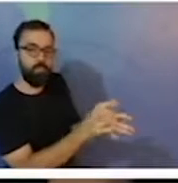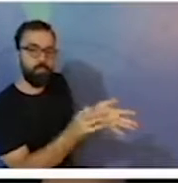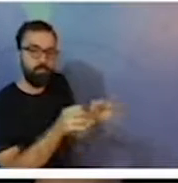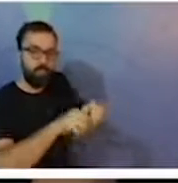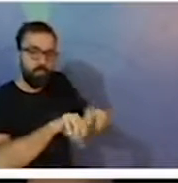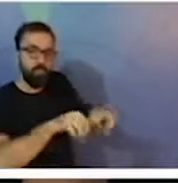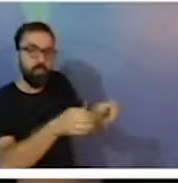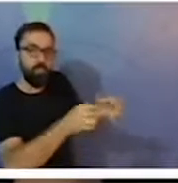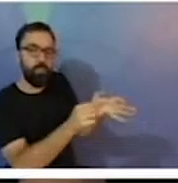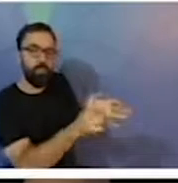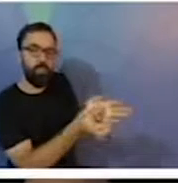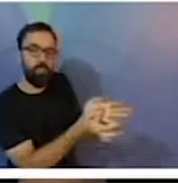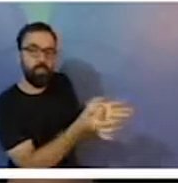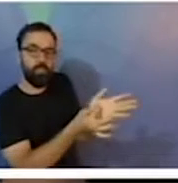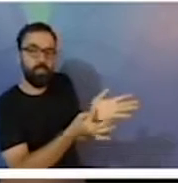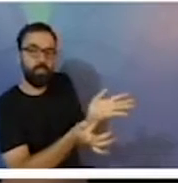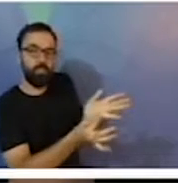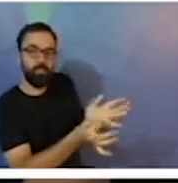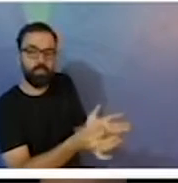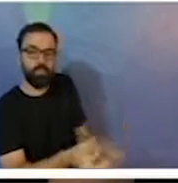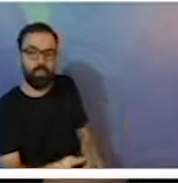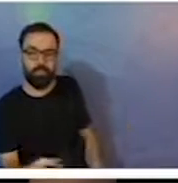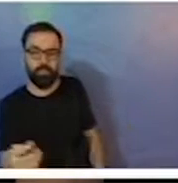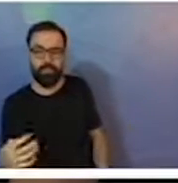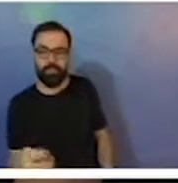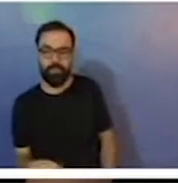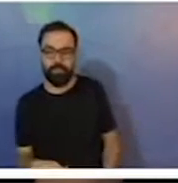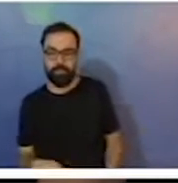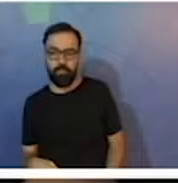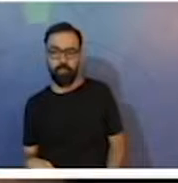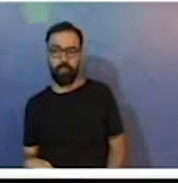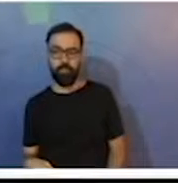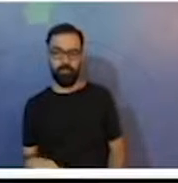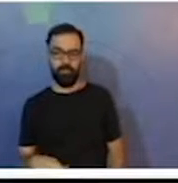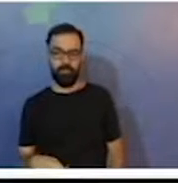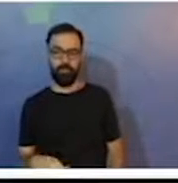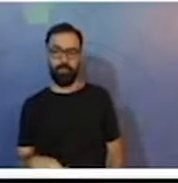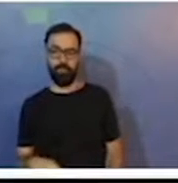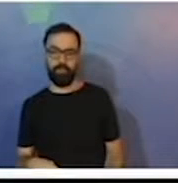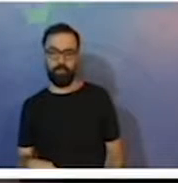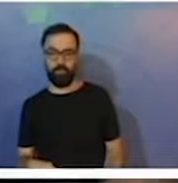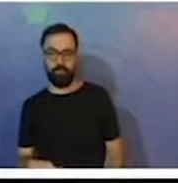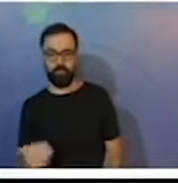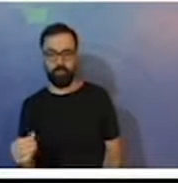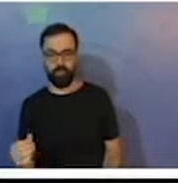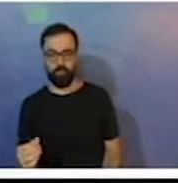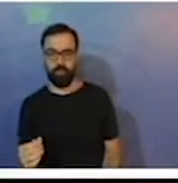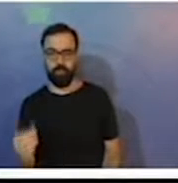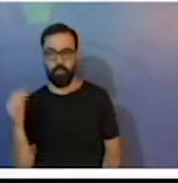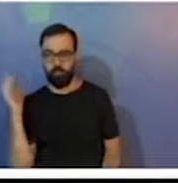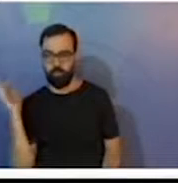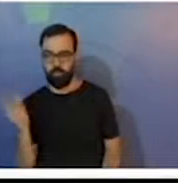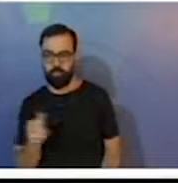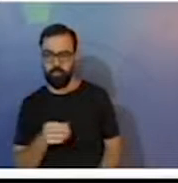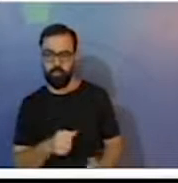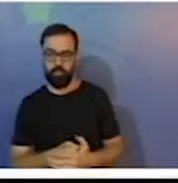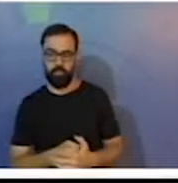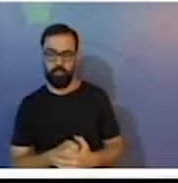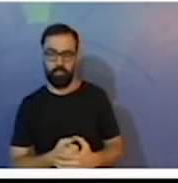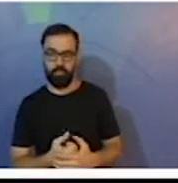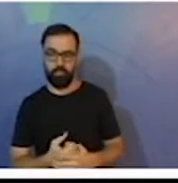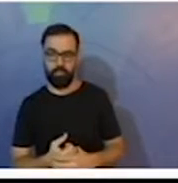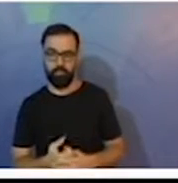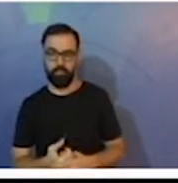ele mostra que o início da o meio e depois o finalzinho bom então Olha só vamos